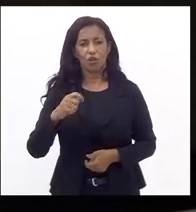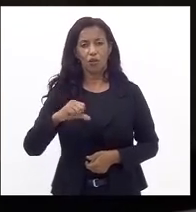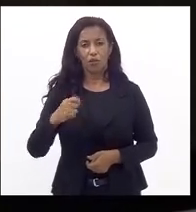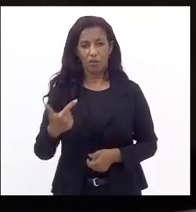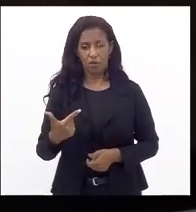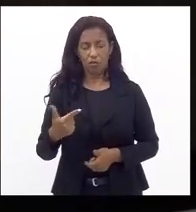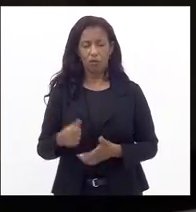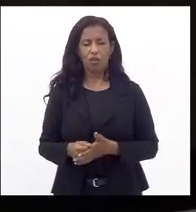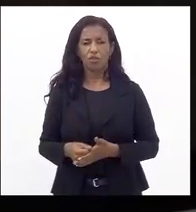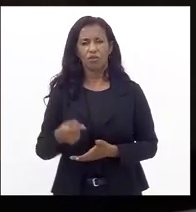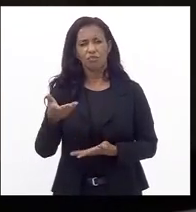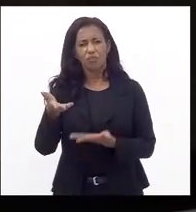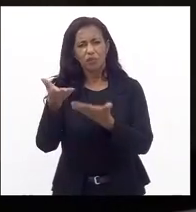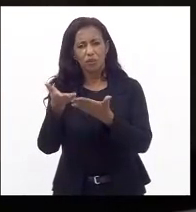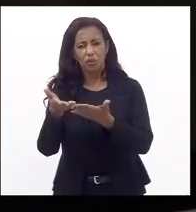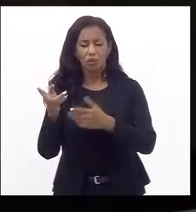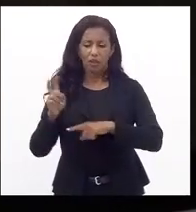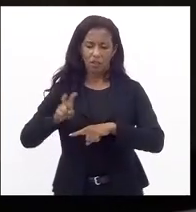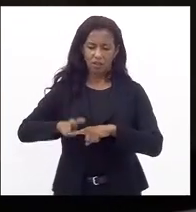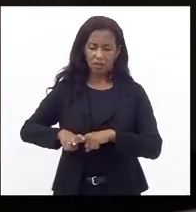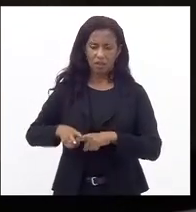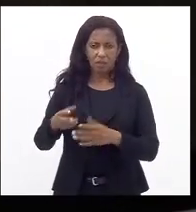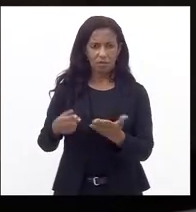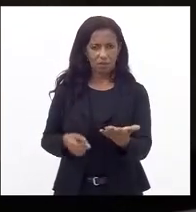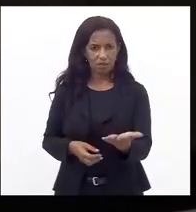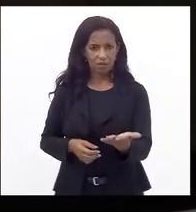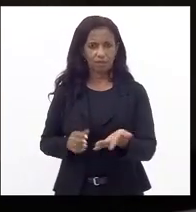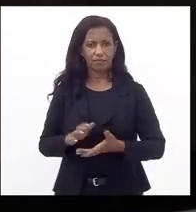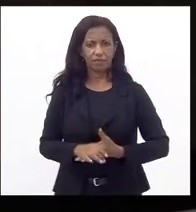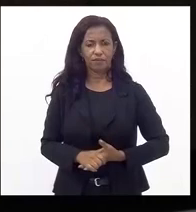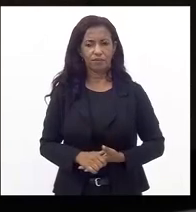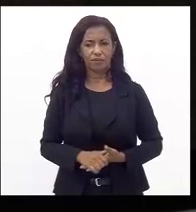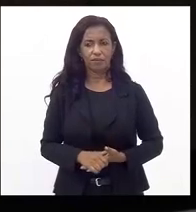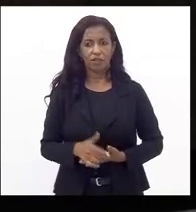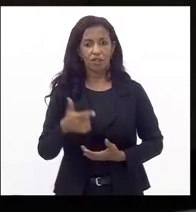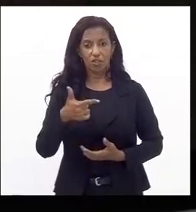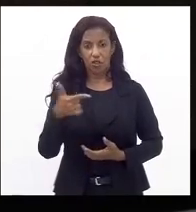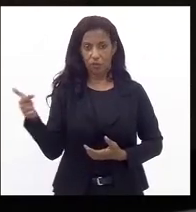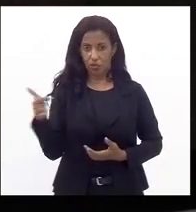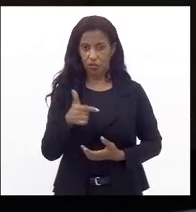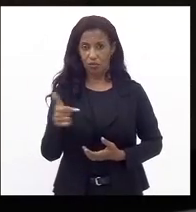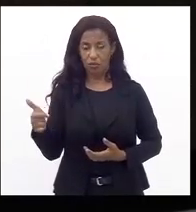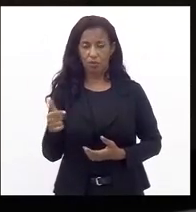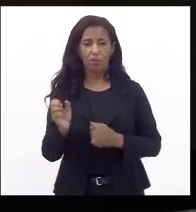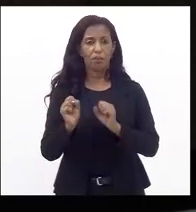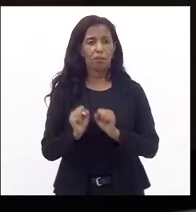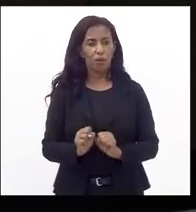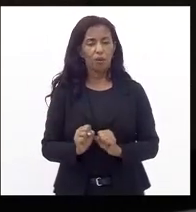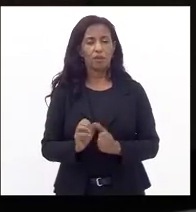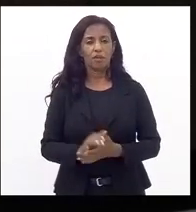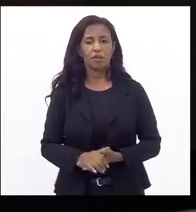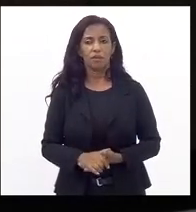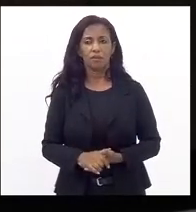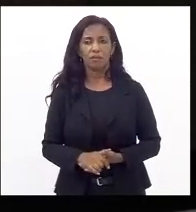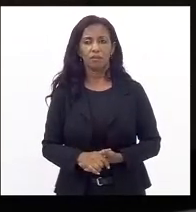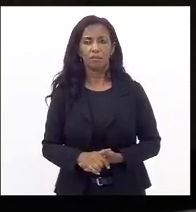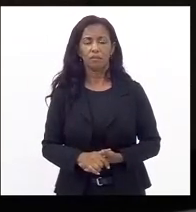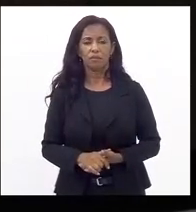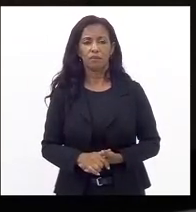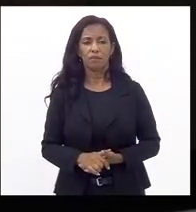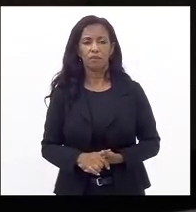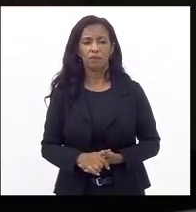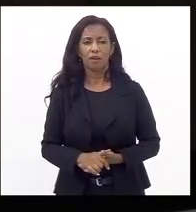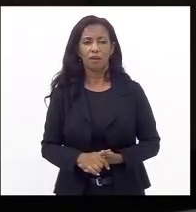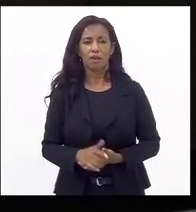vossa excelência e vegetal sentar nessa cadeira de 22 possa estar em